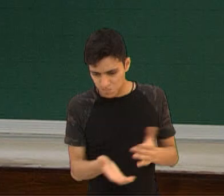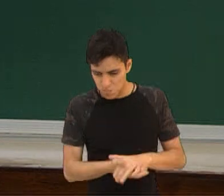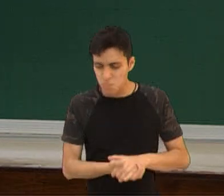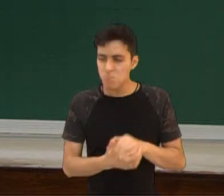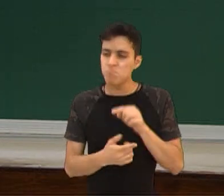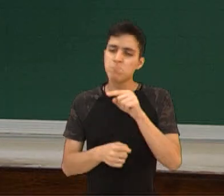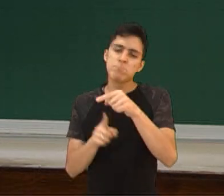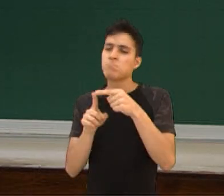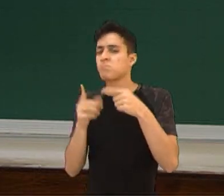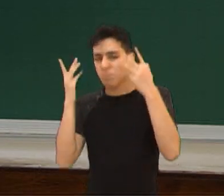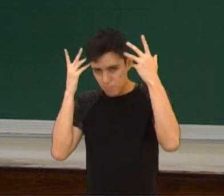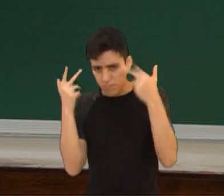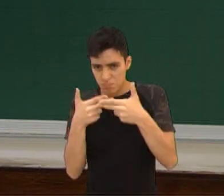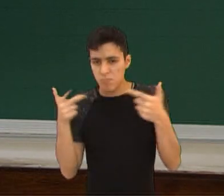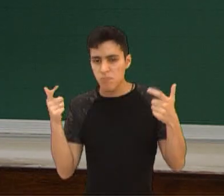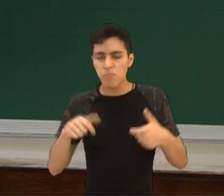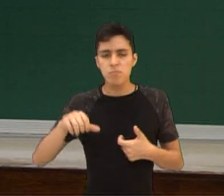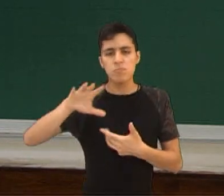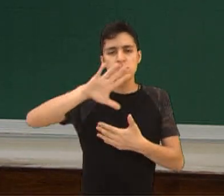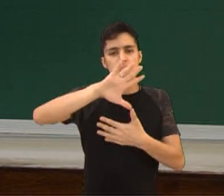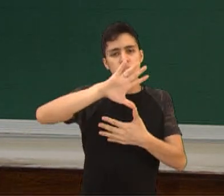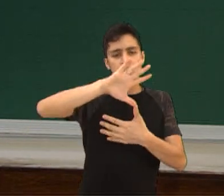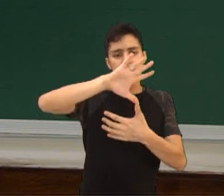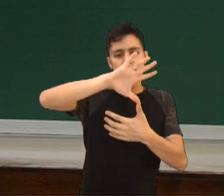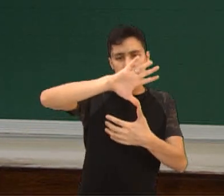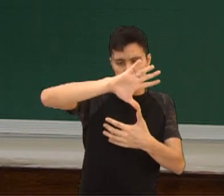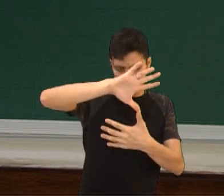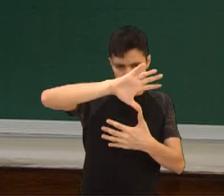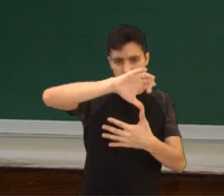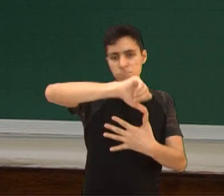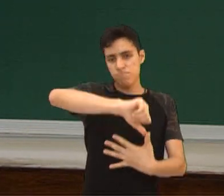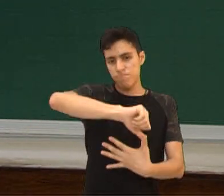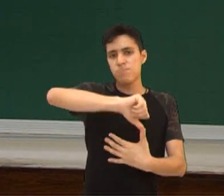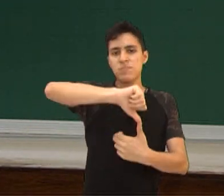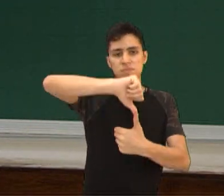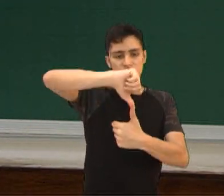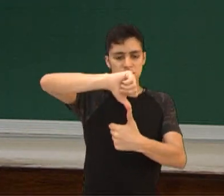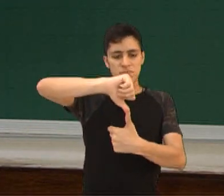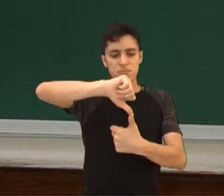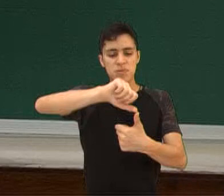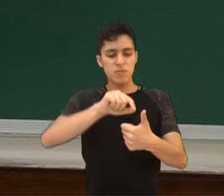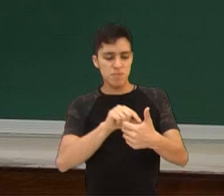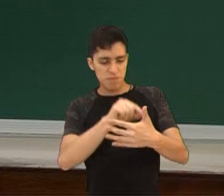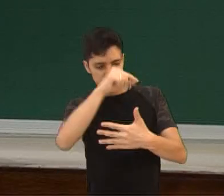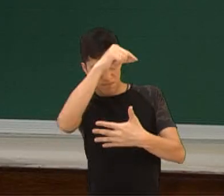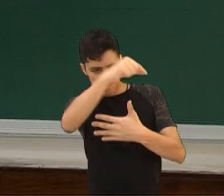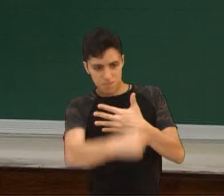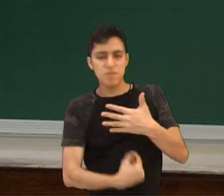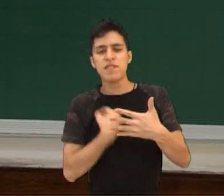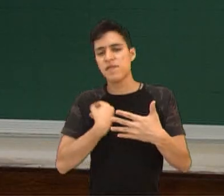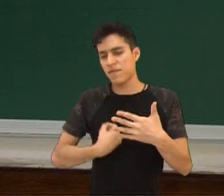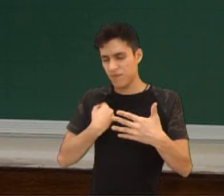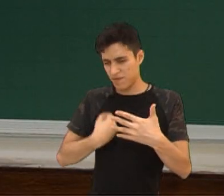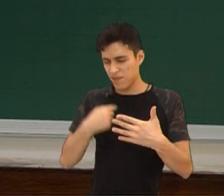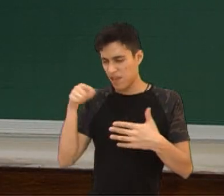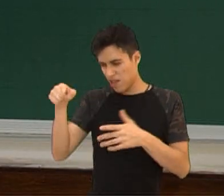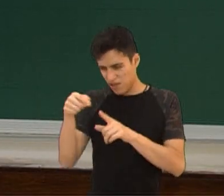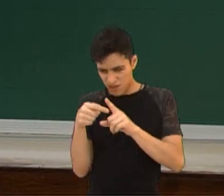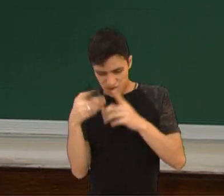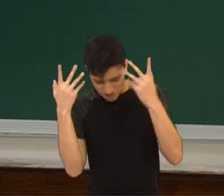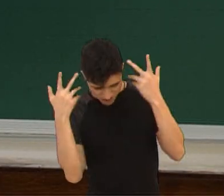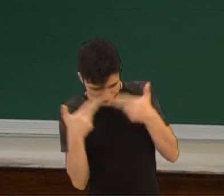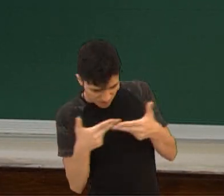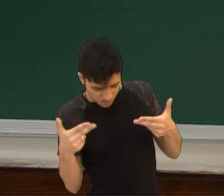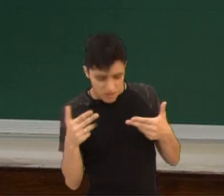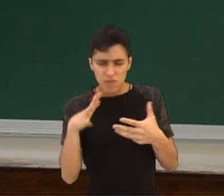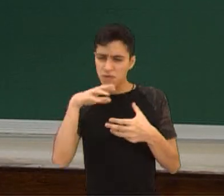é um animal da América do Sul e América Central. Então, esse é o habitat desse animal, né? O local onde ele vive. Então, ele vive não apenas na América